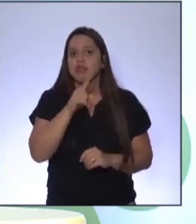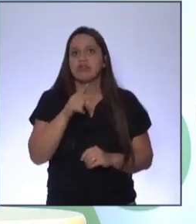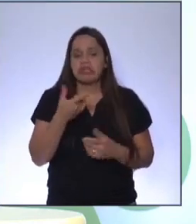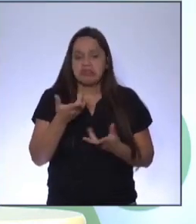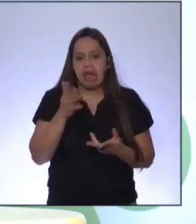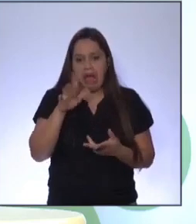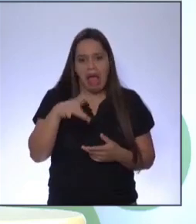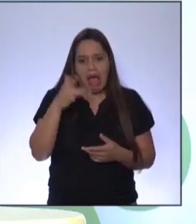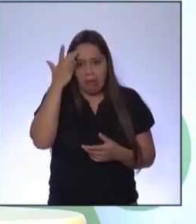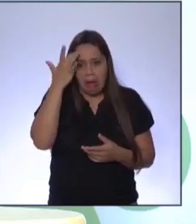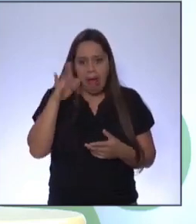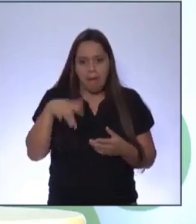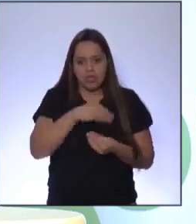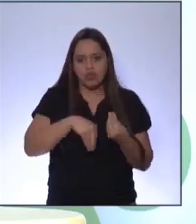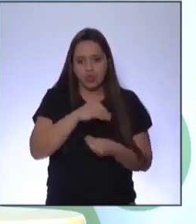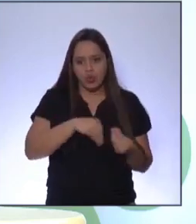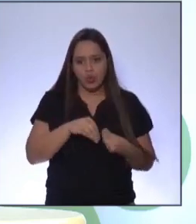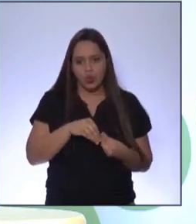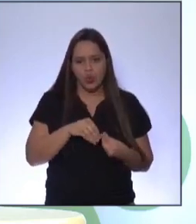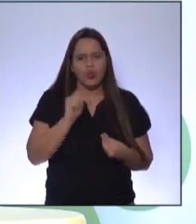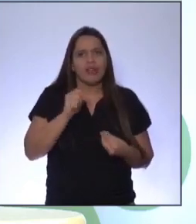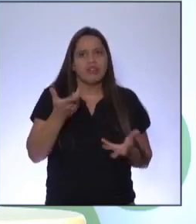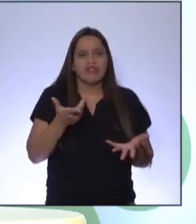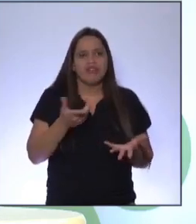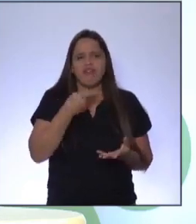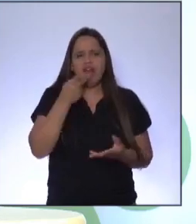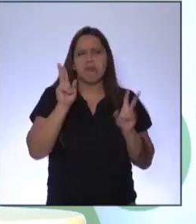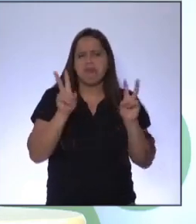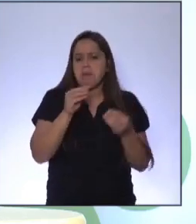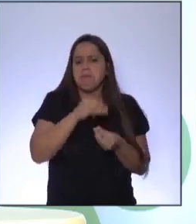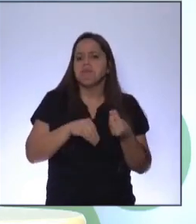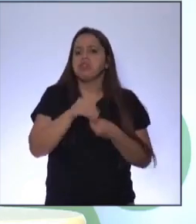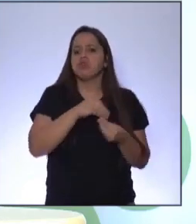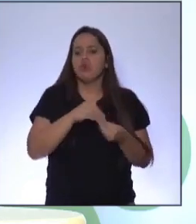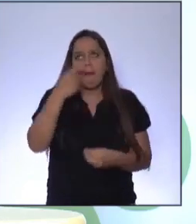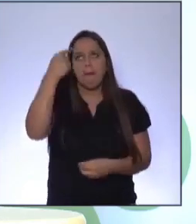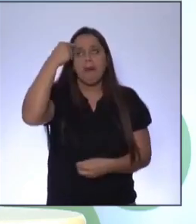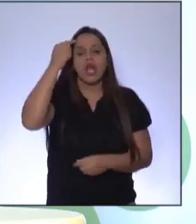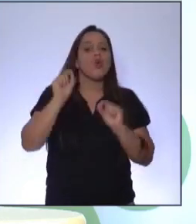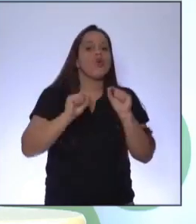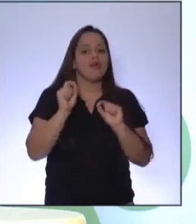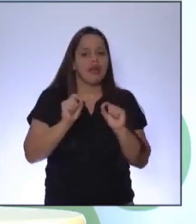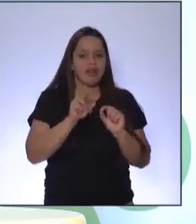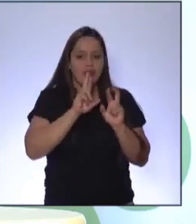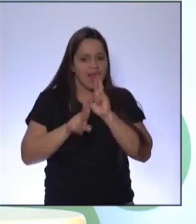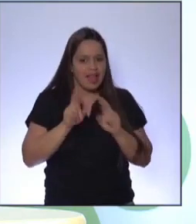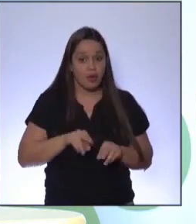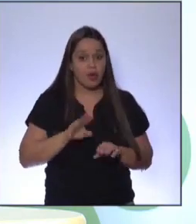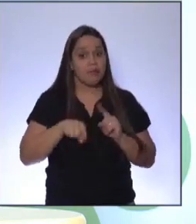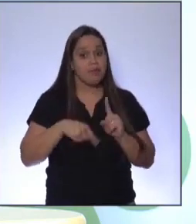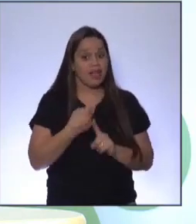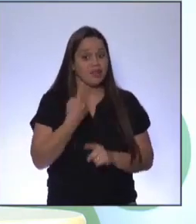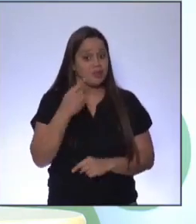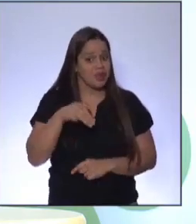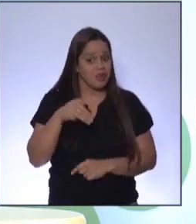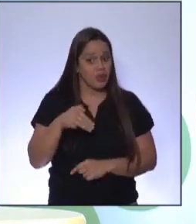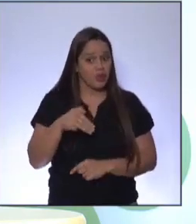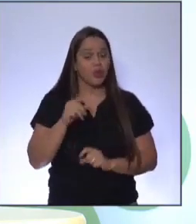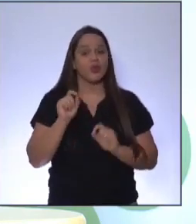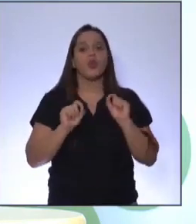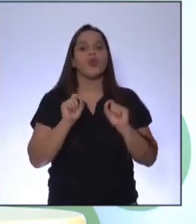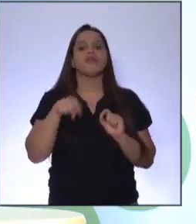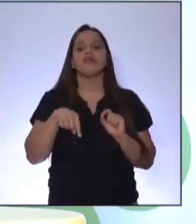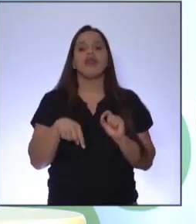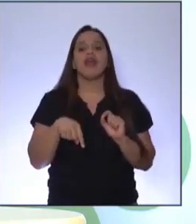assim, o que é uma mistura? O que que vem à mente de vocês? Então, vamos lá, mais um minutinho para vocês colocarem. O que que é considerado